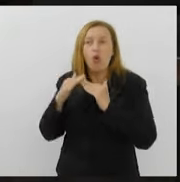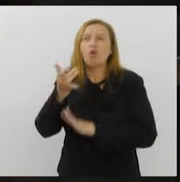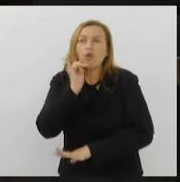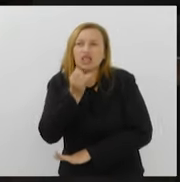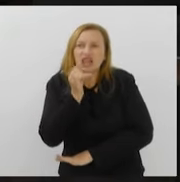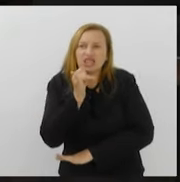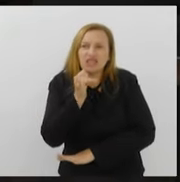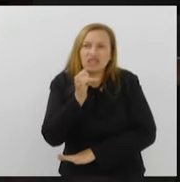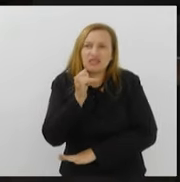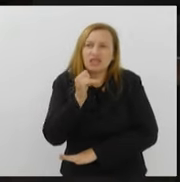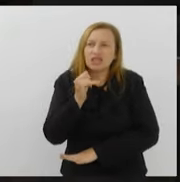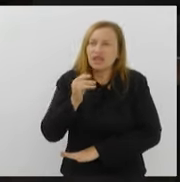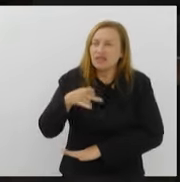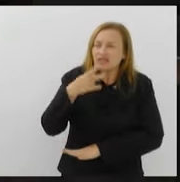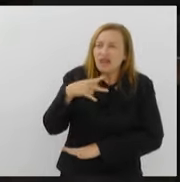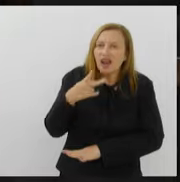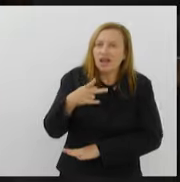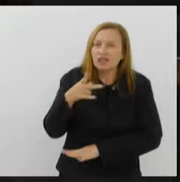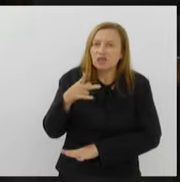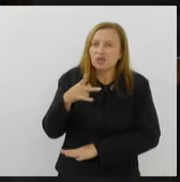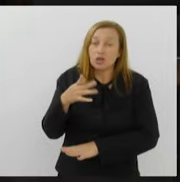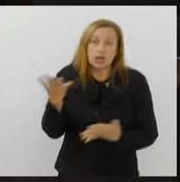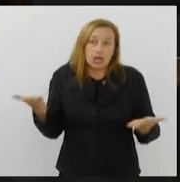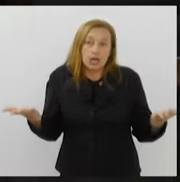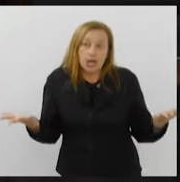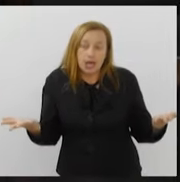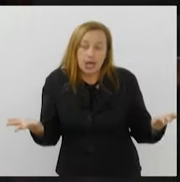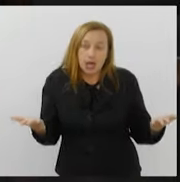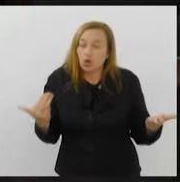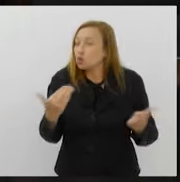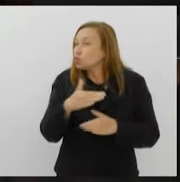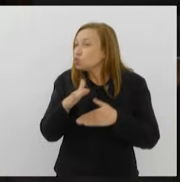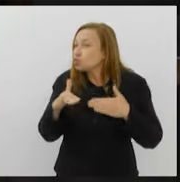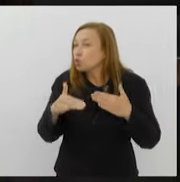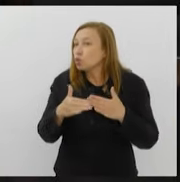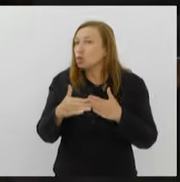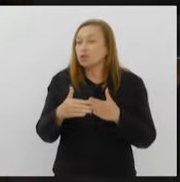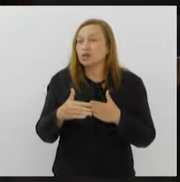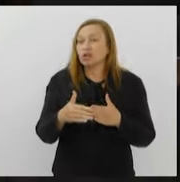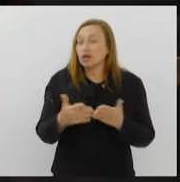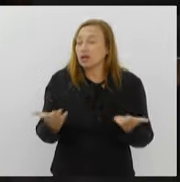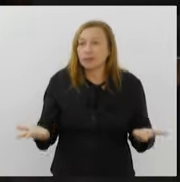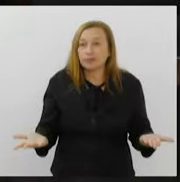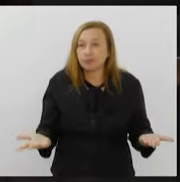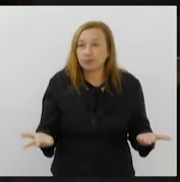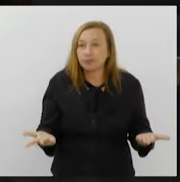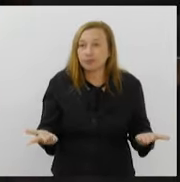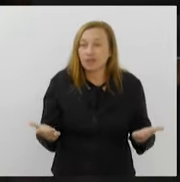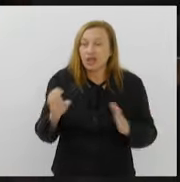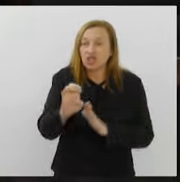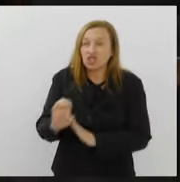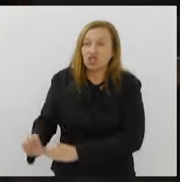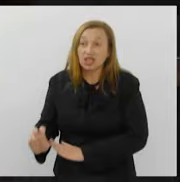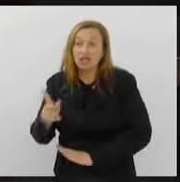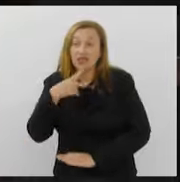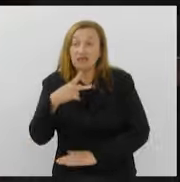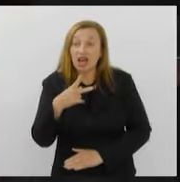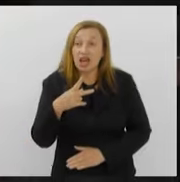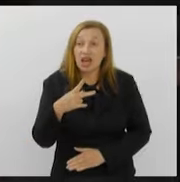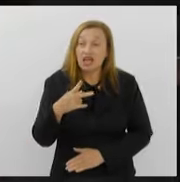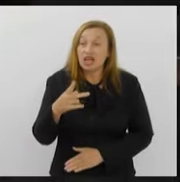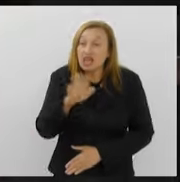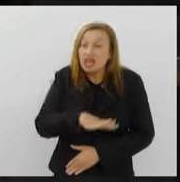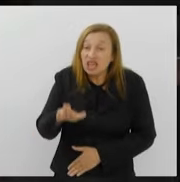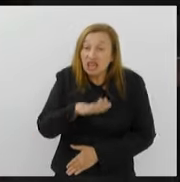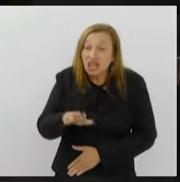que está sendo feita pela, e aí, com toda a vênia, digo, a maioria da esquerda está dizendo, criança não é mãe